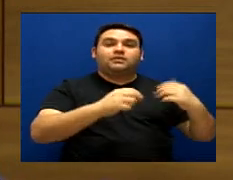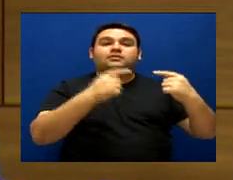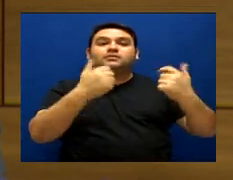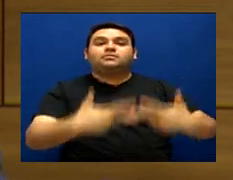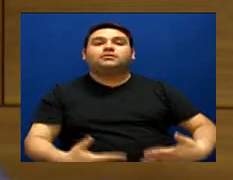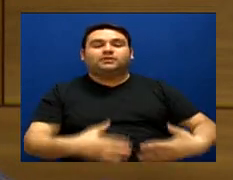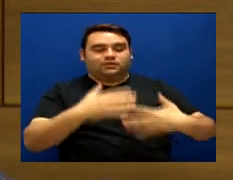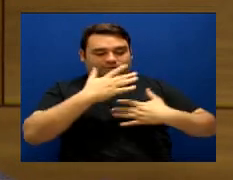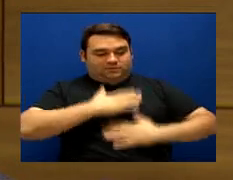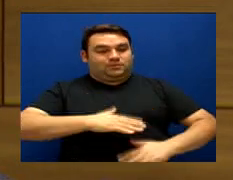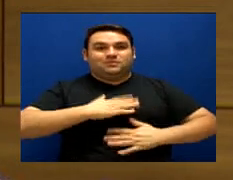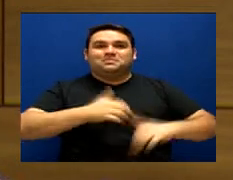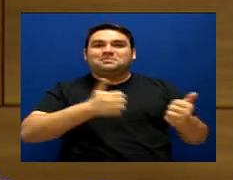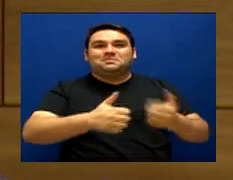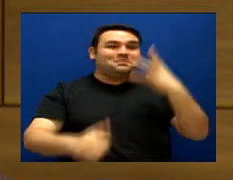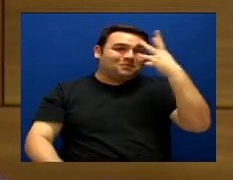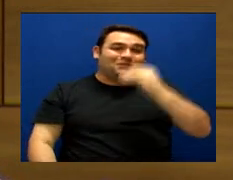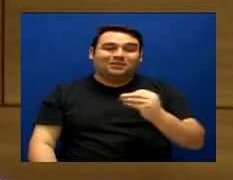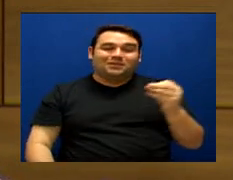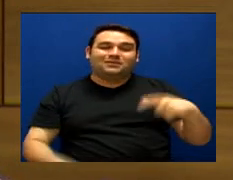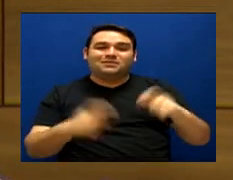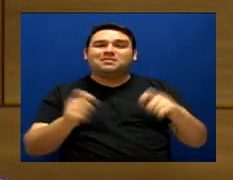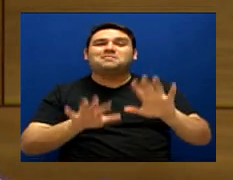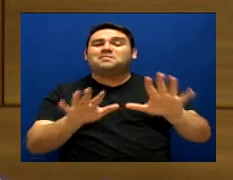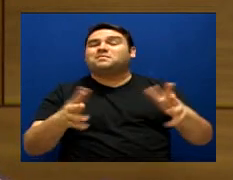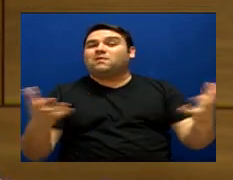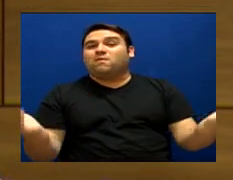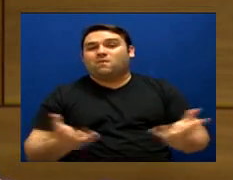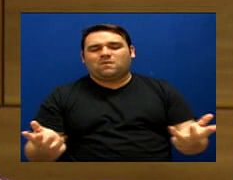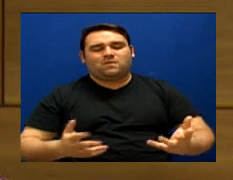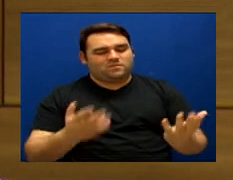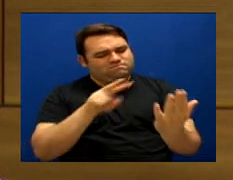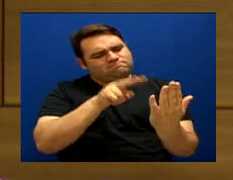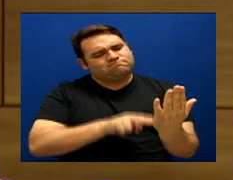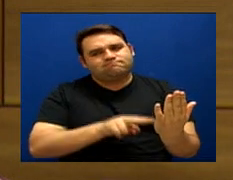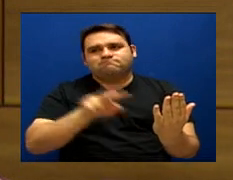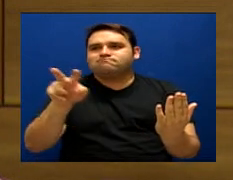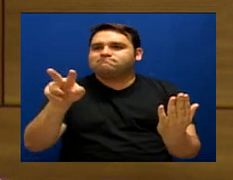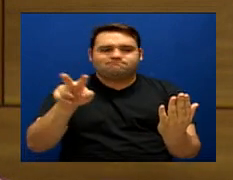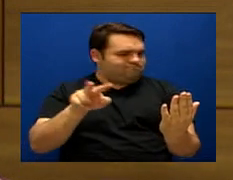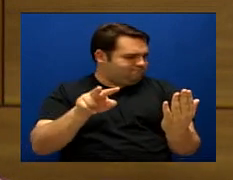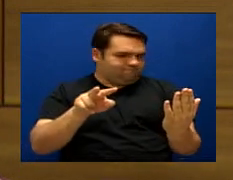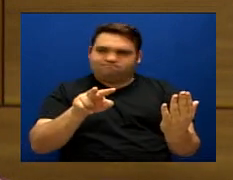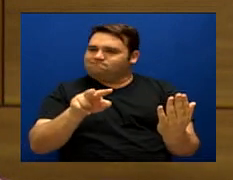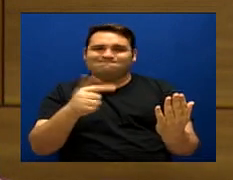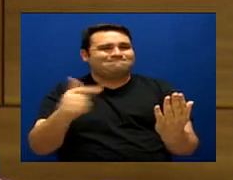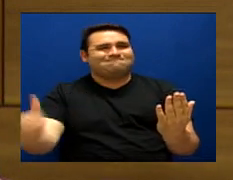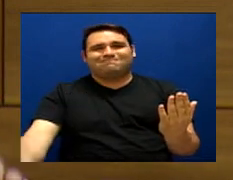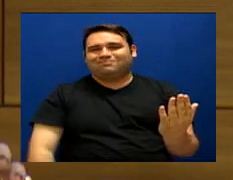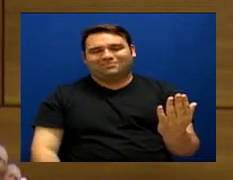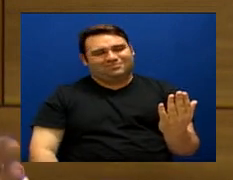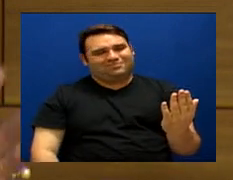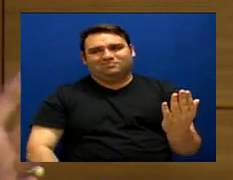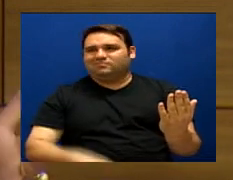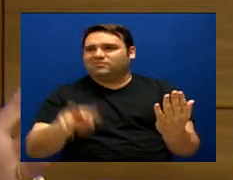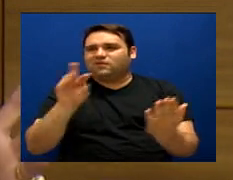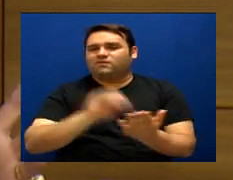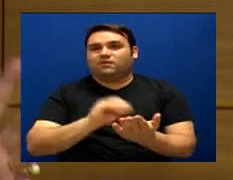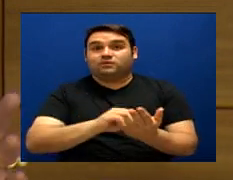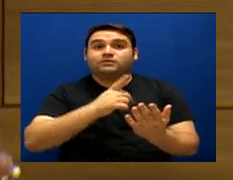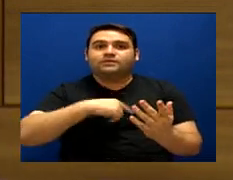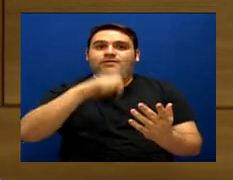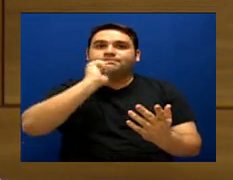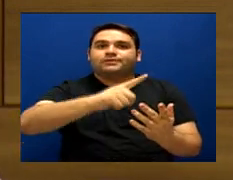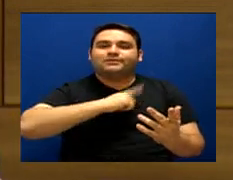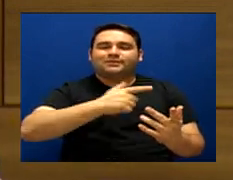uma situação de bem-estar muito bonita para o município. Mas, infelizmente, na prática, não acontece. Ele tem o disque